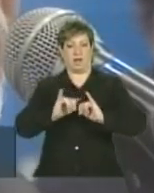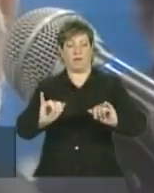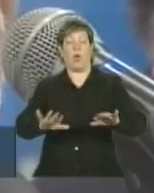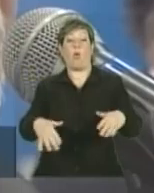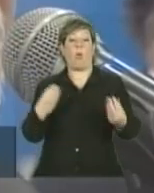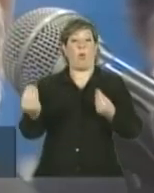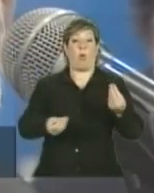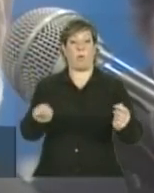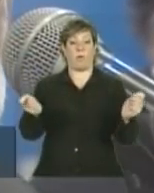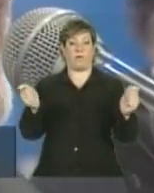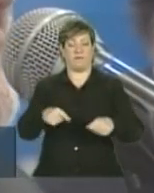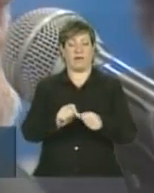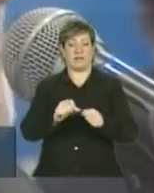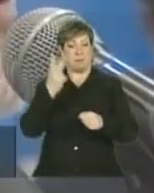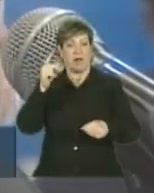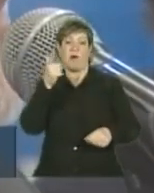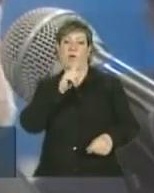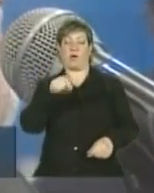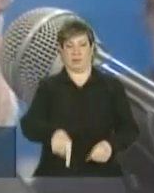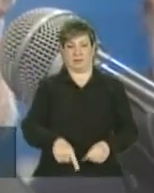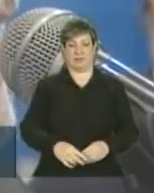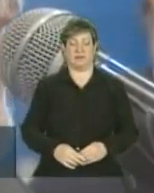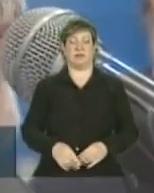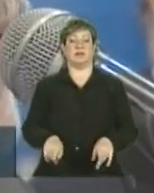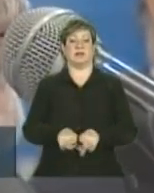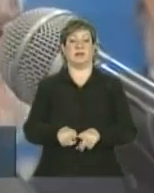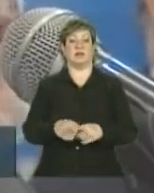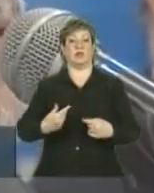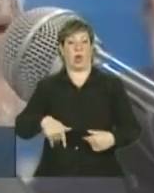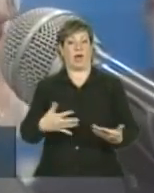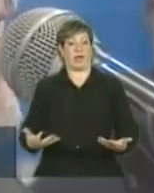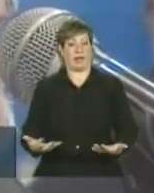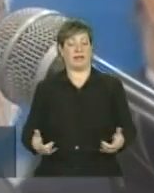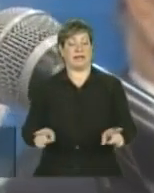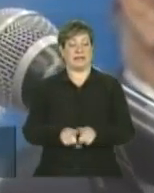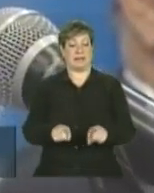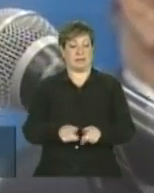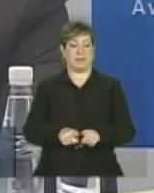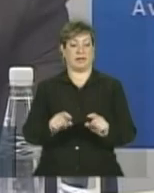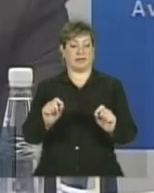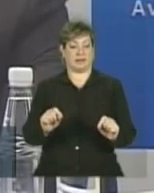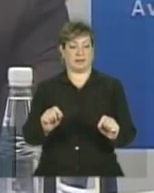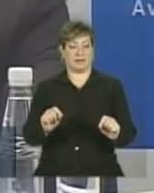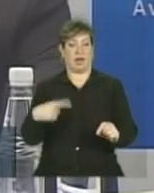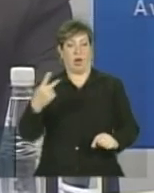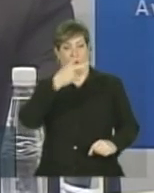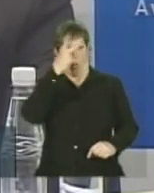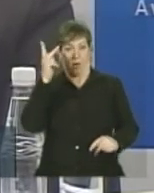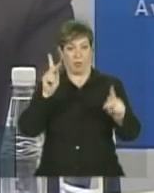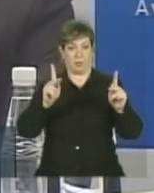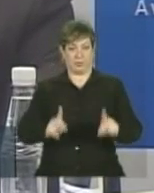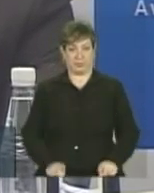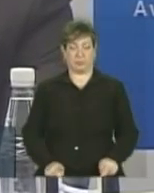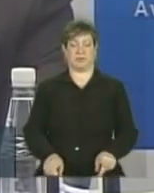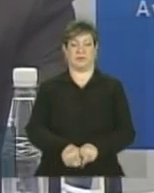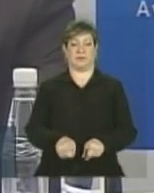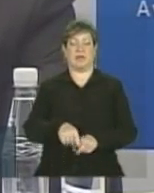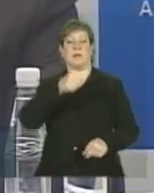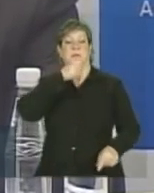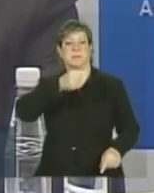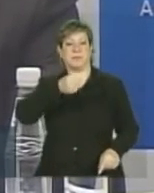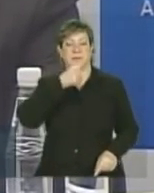para isso. Queremos também que a população, a sociedade, a imprensa em geral